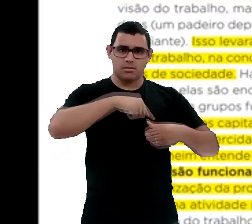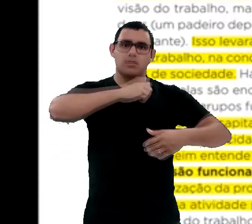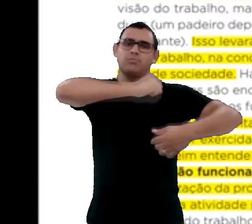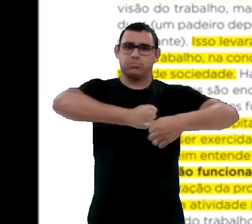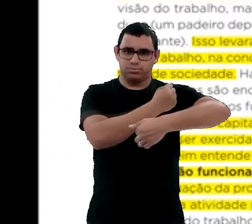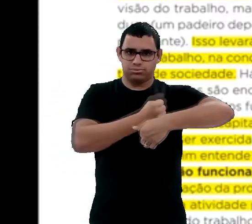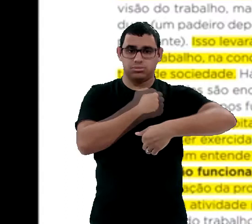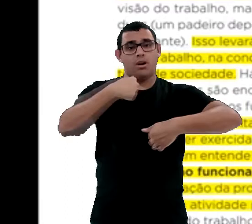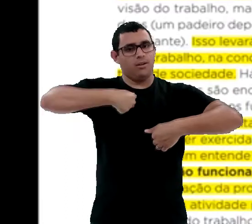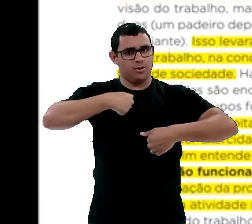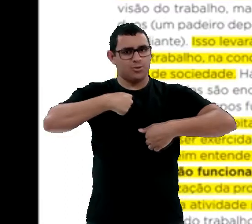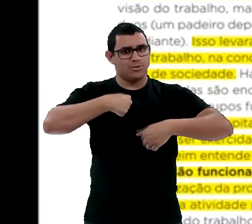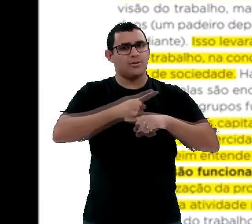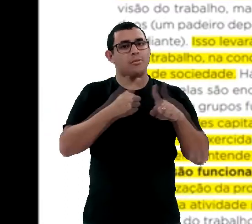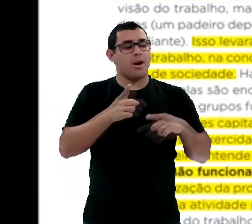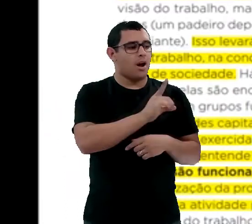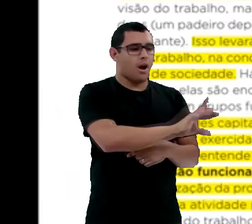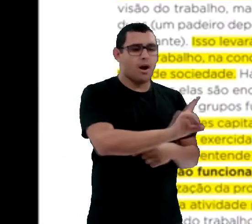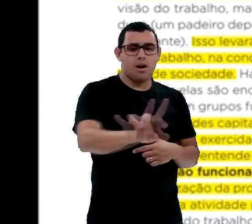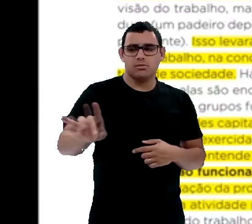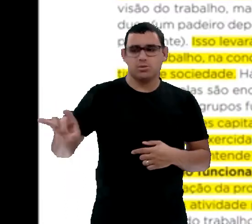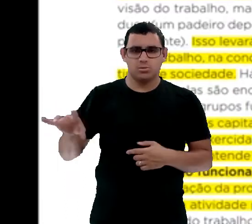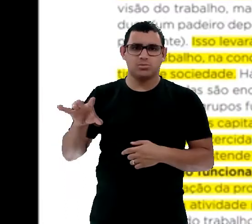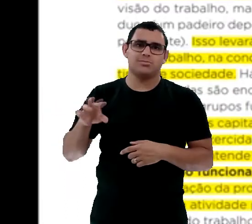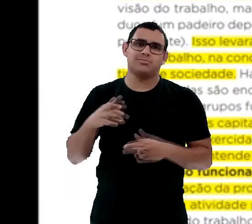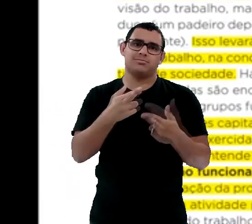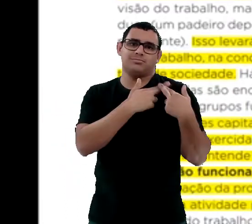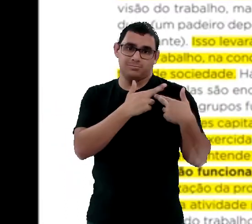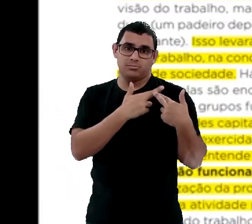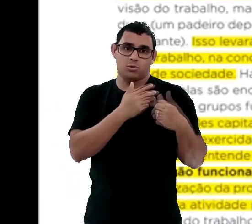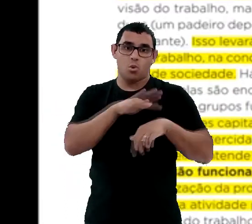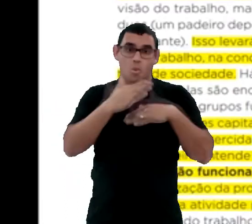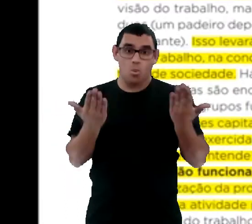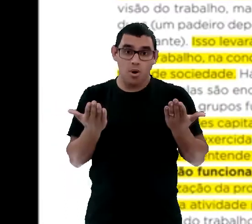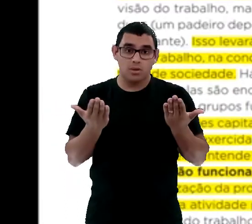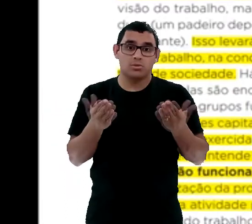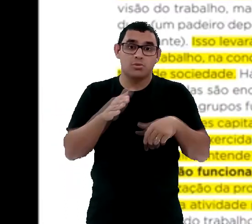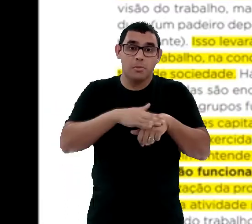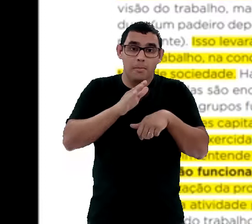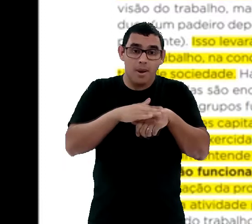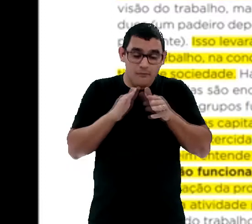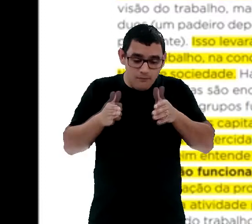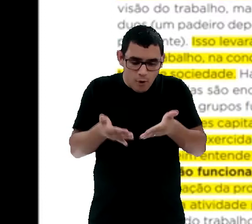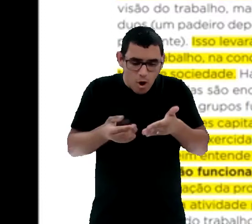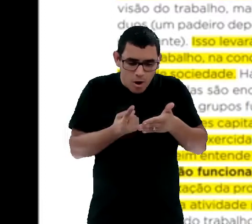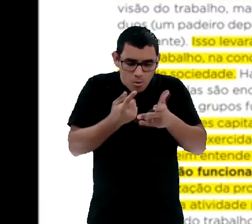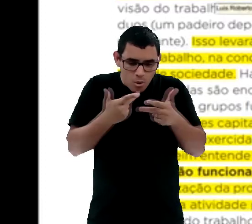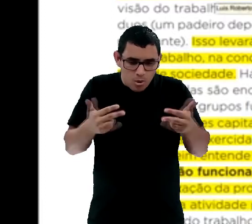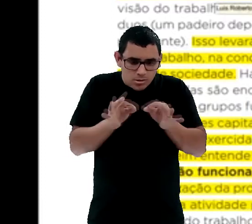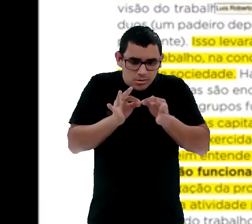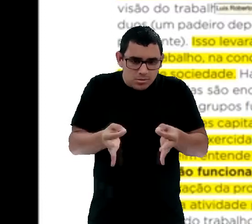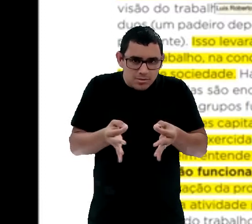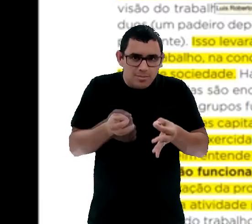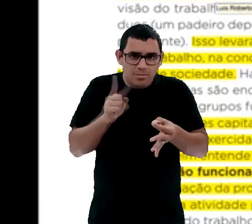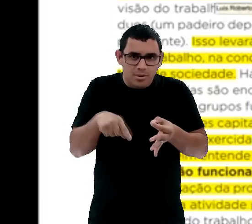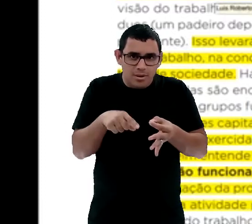é dividido, onde cada um exerce uma função dentro daquela fábrica. Quanto mais especializado é o trabalho, mais laços de dependência